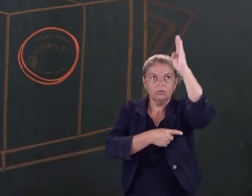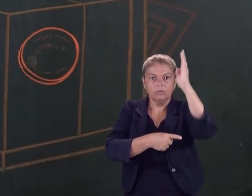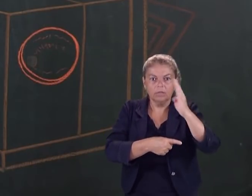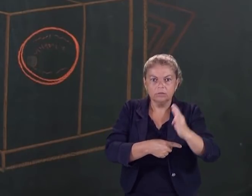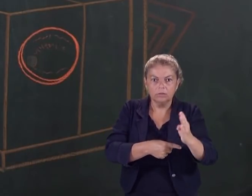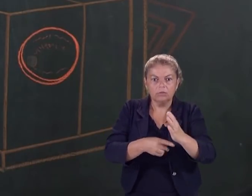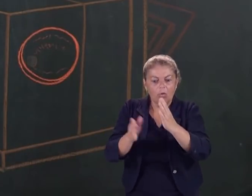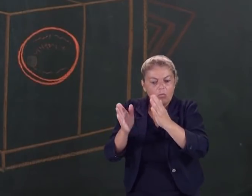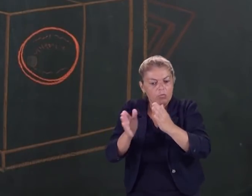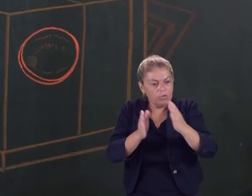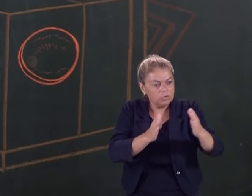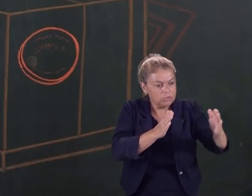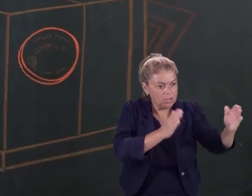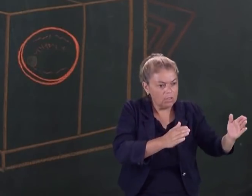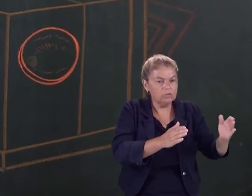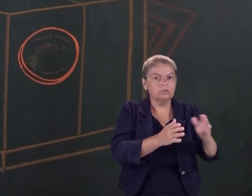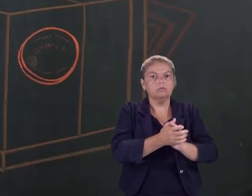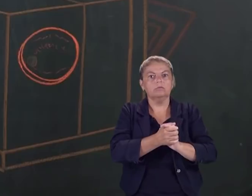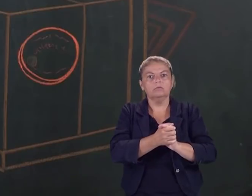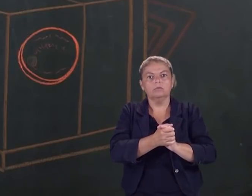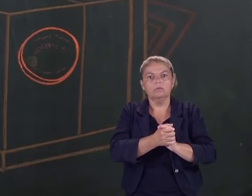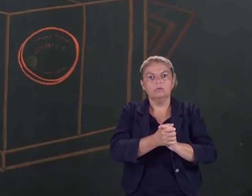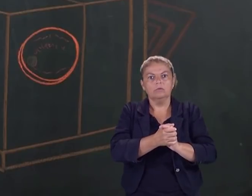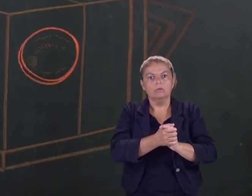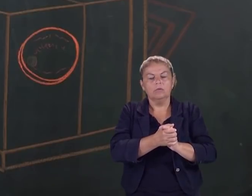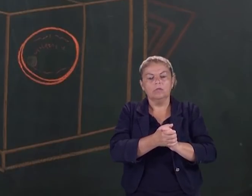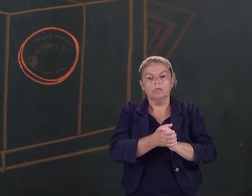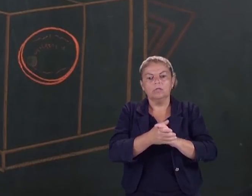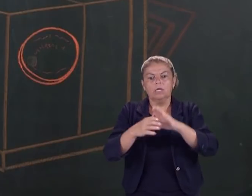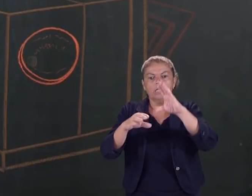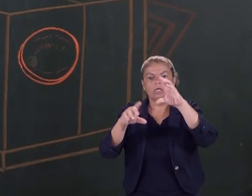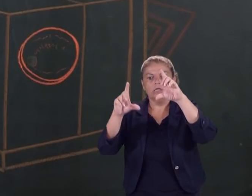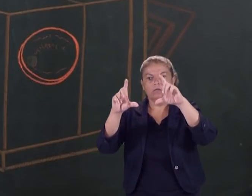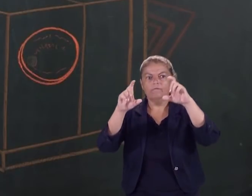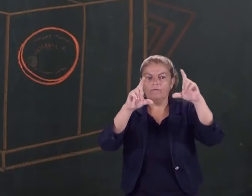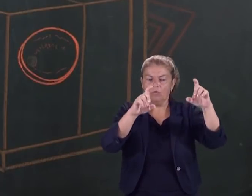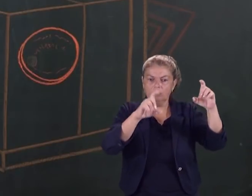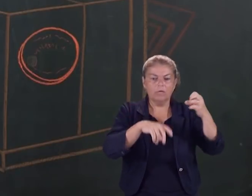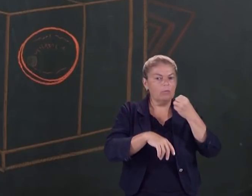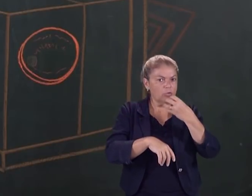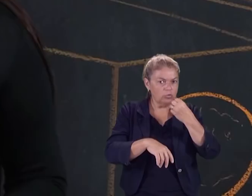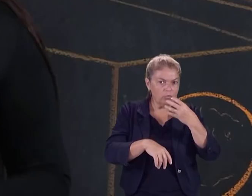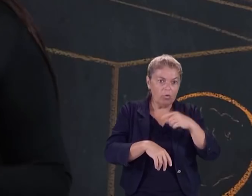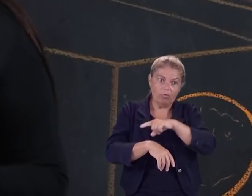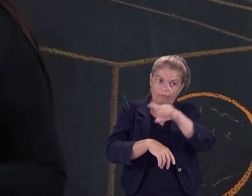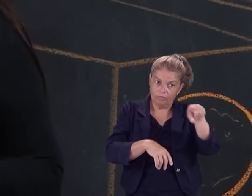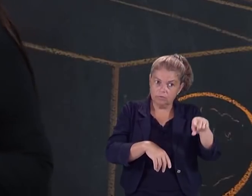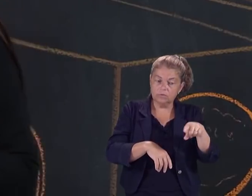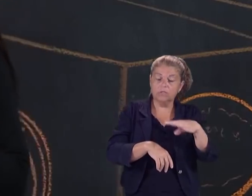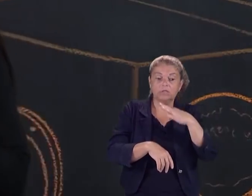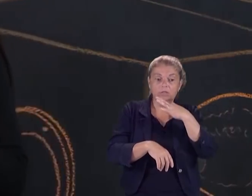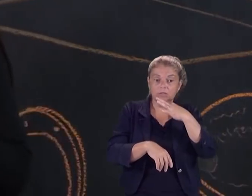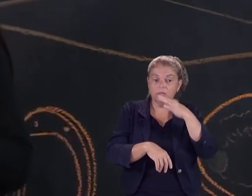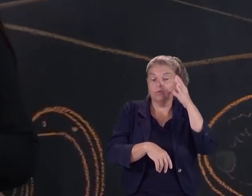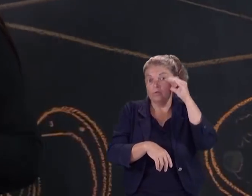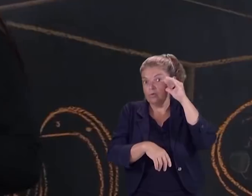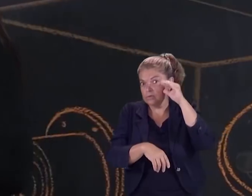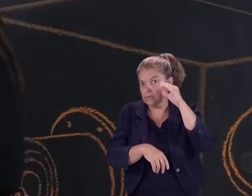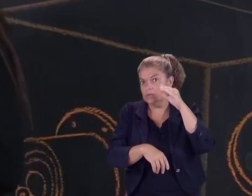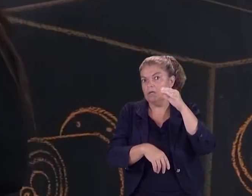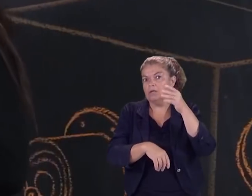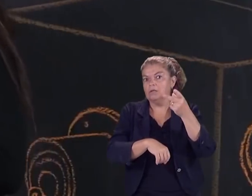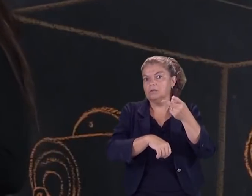processo, uma série de fotografias muito bacana, se você quiser procurar, é muito bacana de você conhecer. Então, só retomando aqui esses